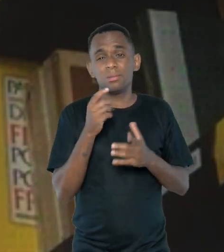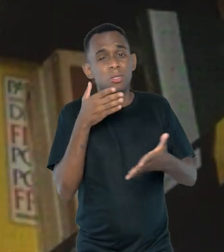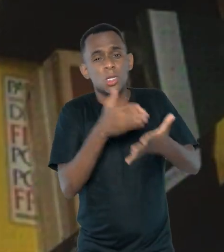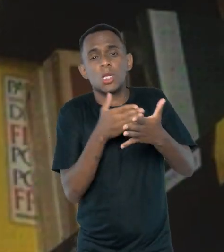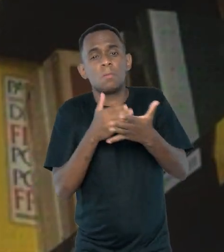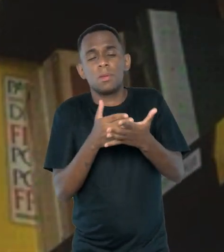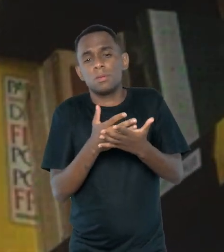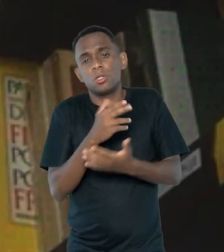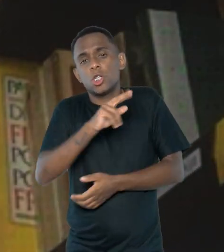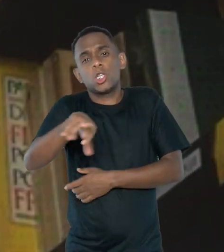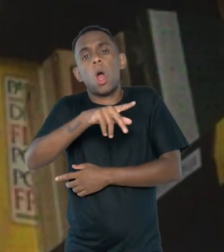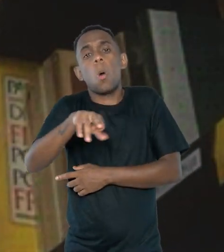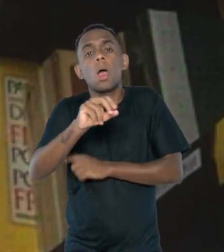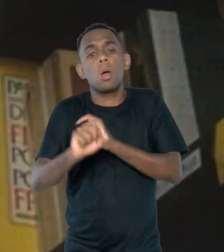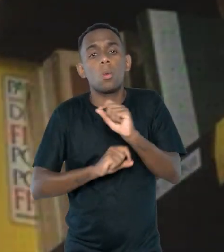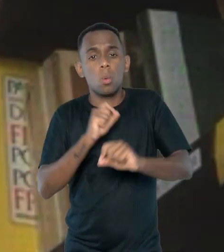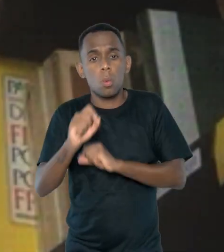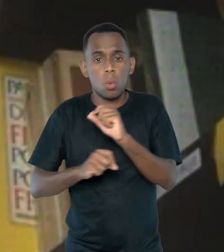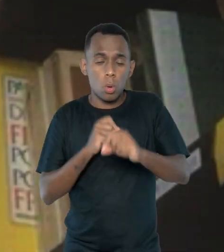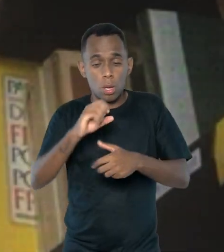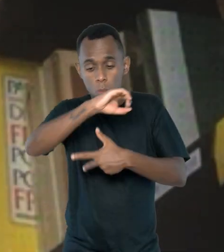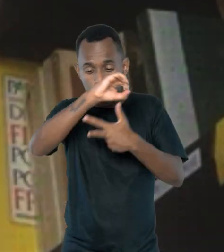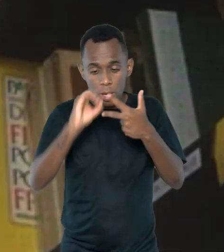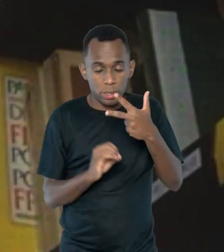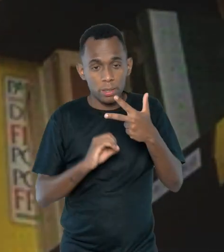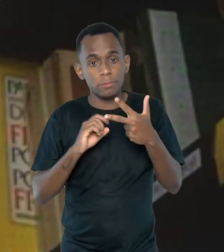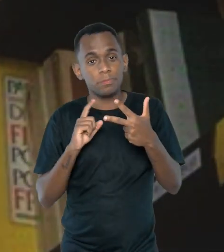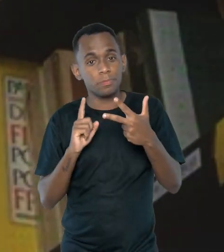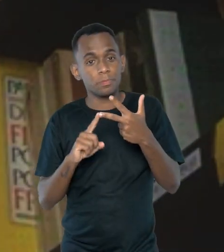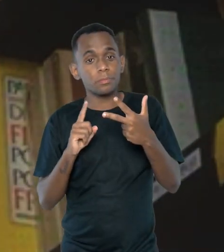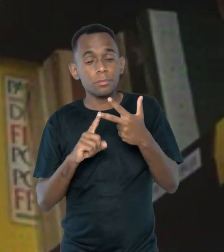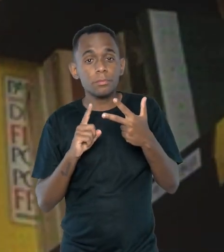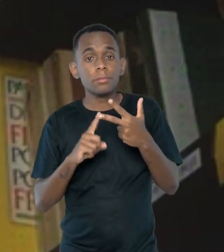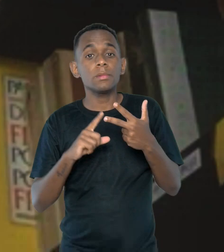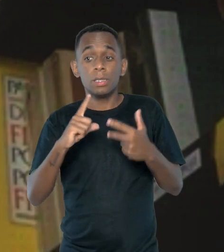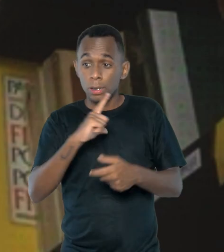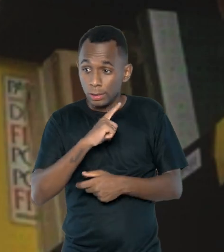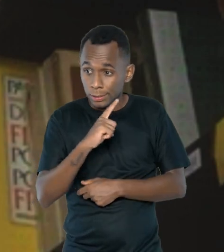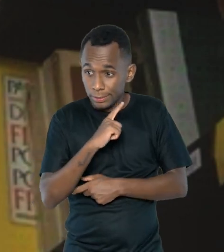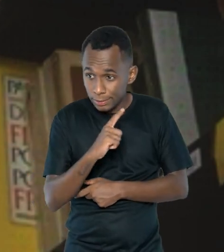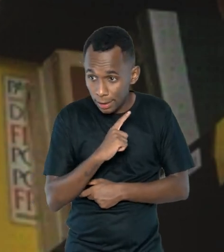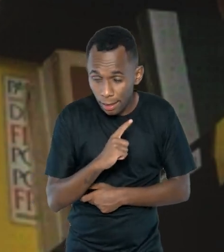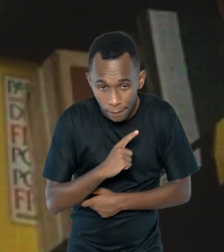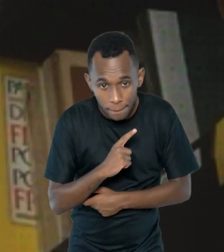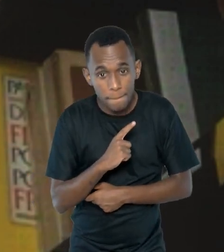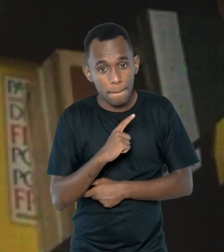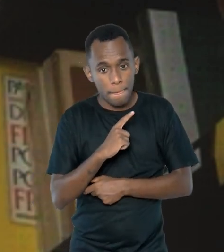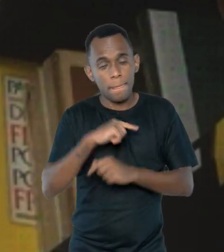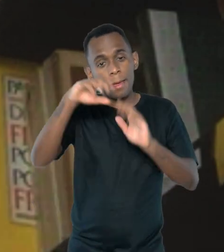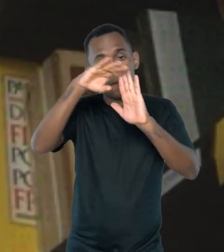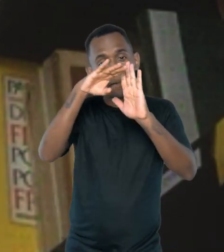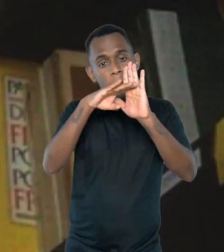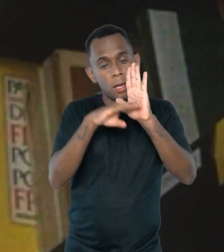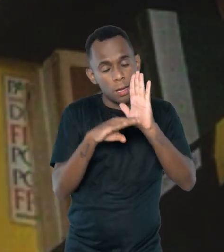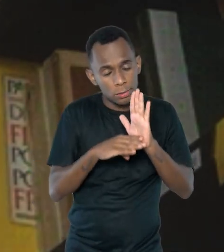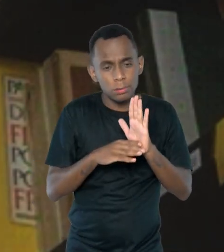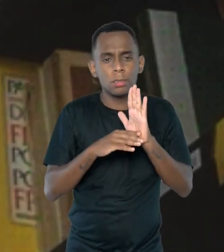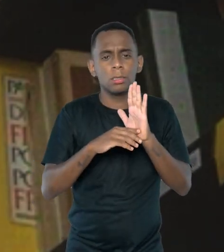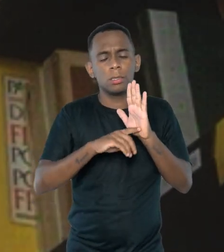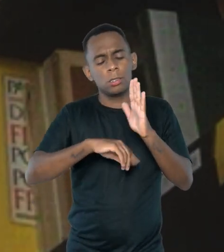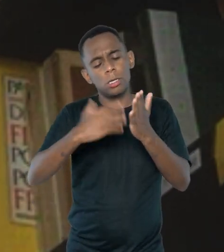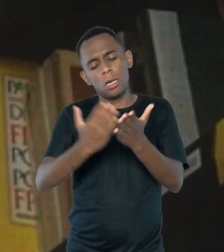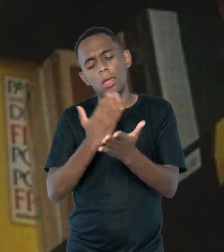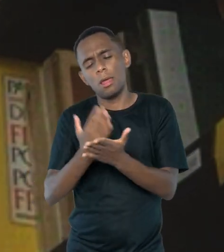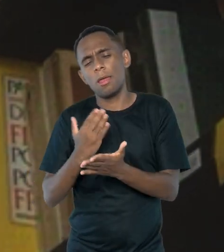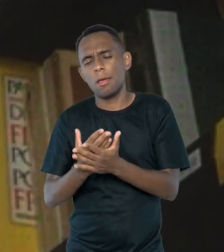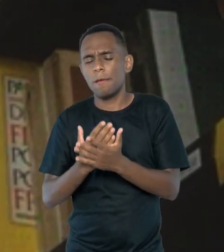impede que o Enem tenha uma lista de obras